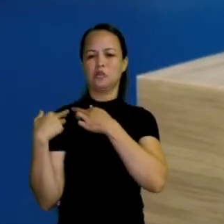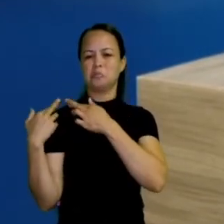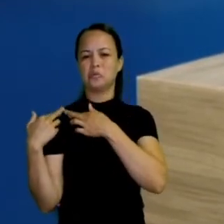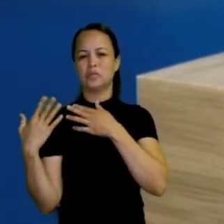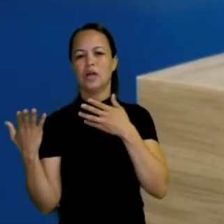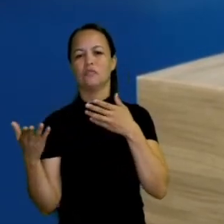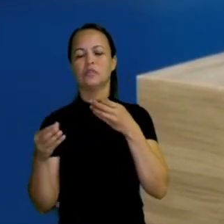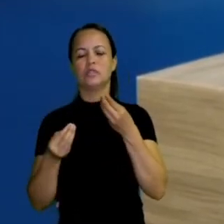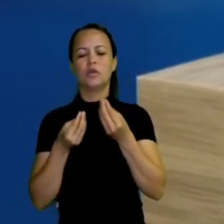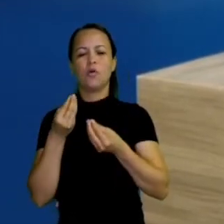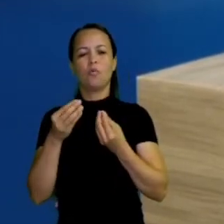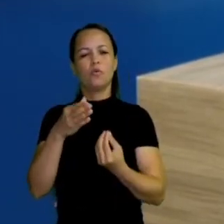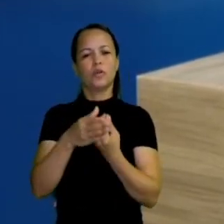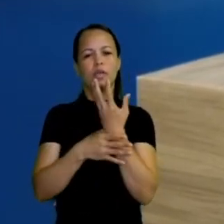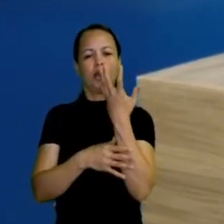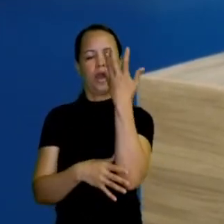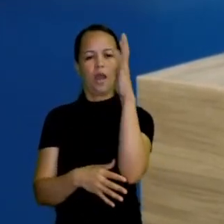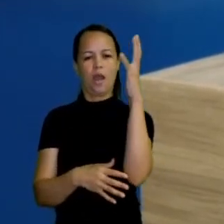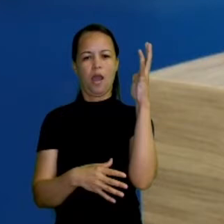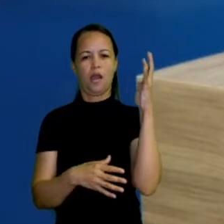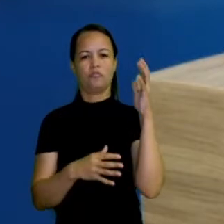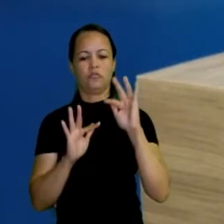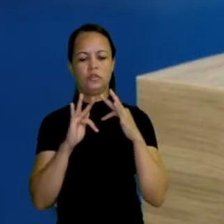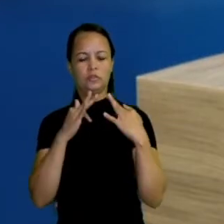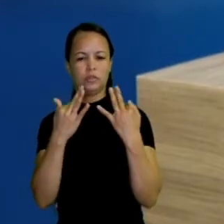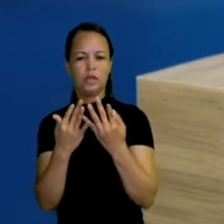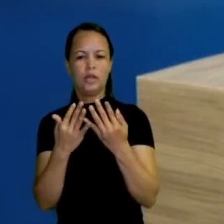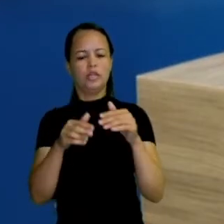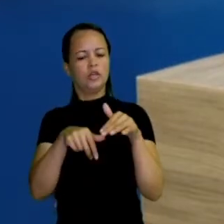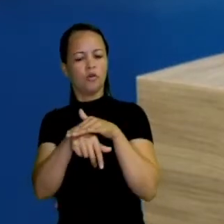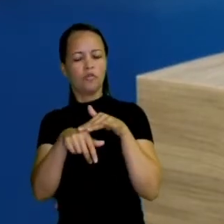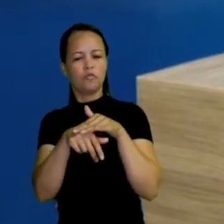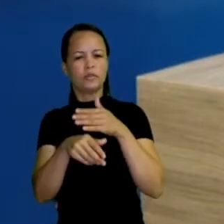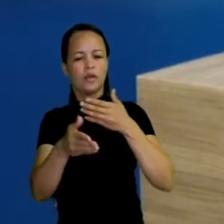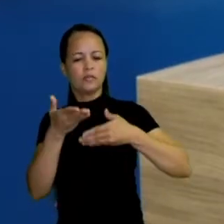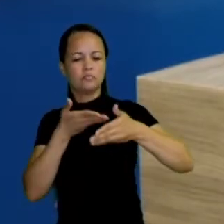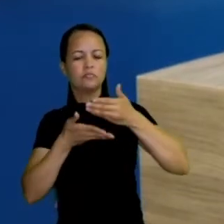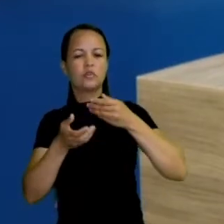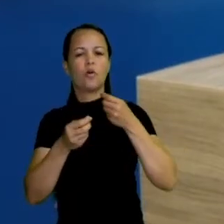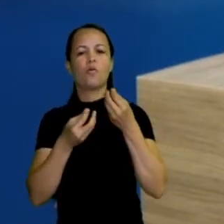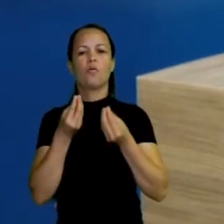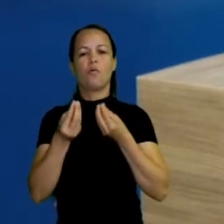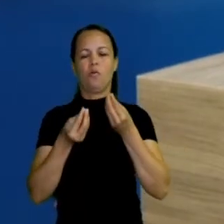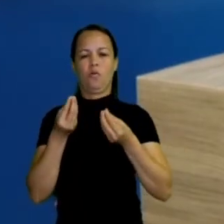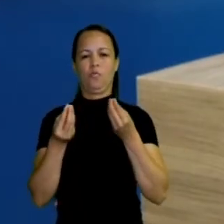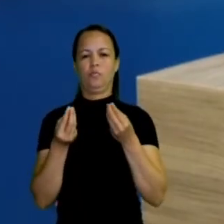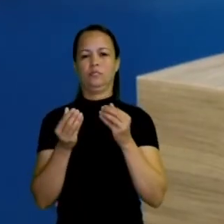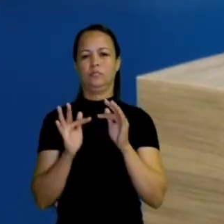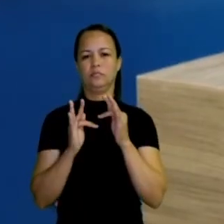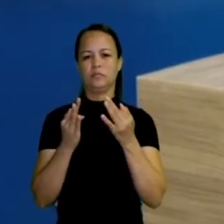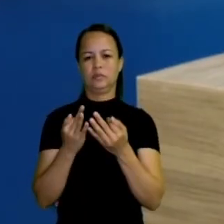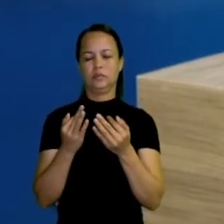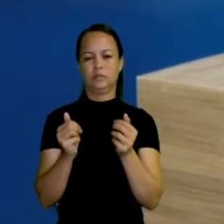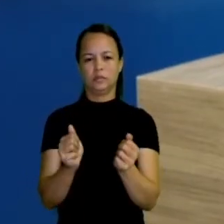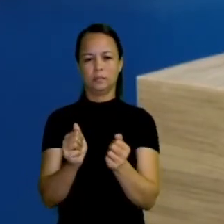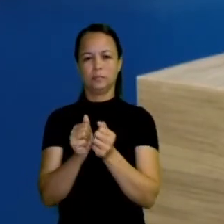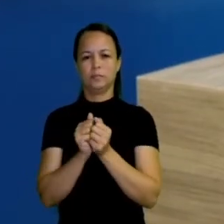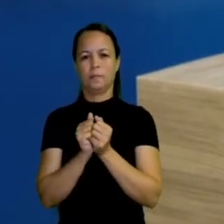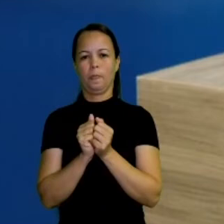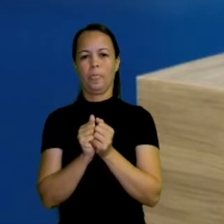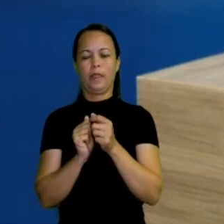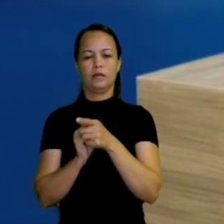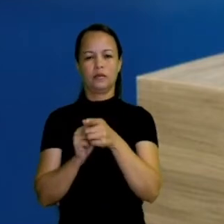árvore genealógica e conversar sobre essas origens de vocês, juntamente com os seus familiares, para que vocês